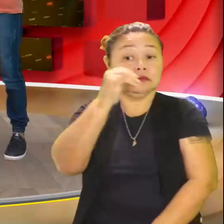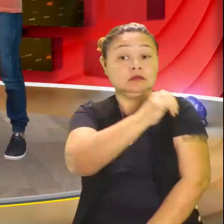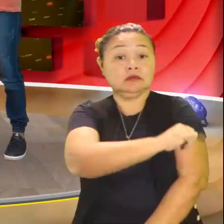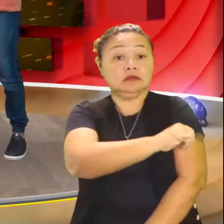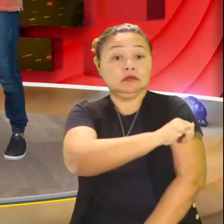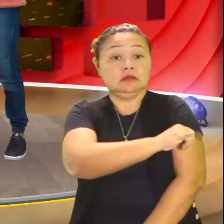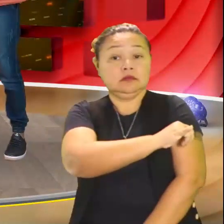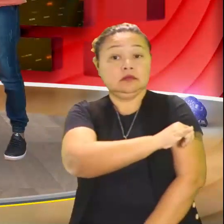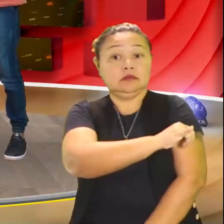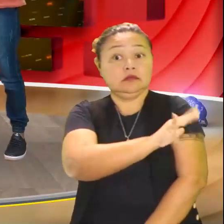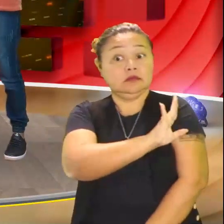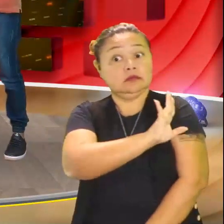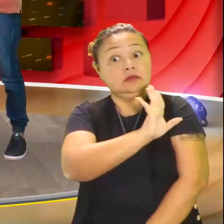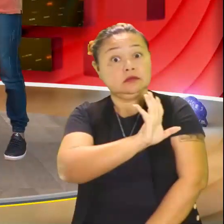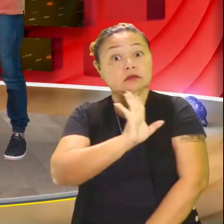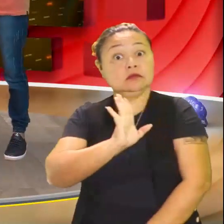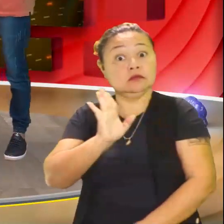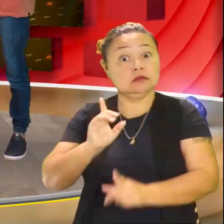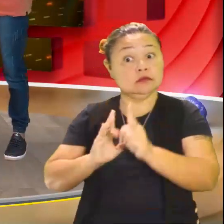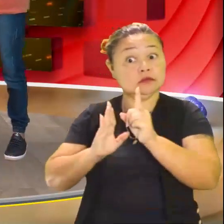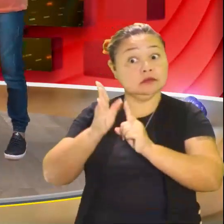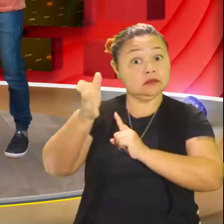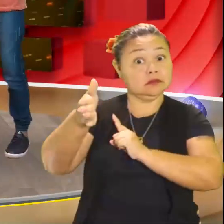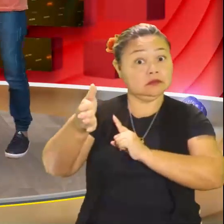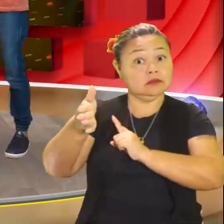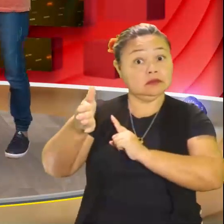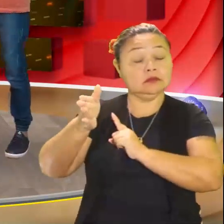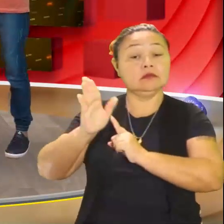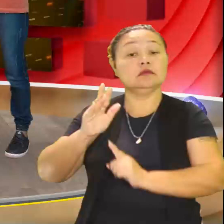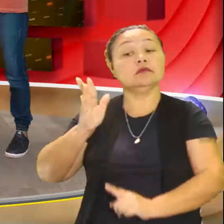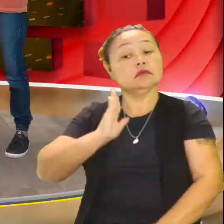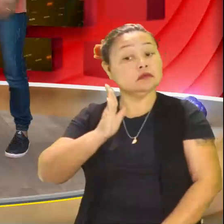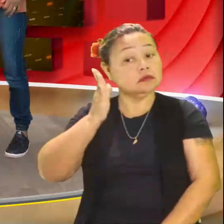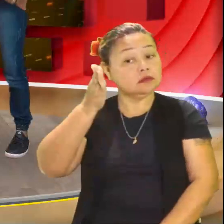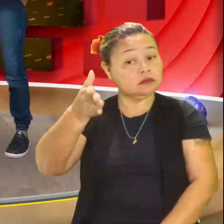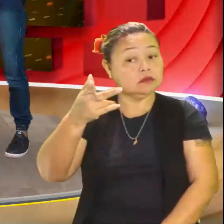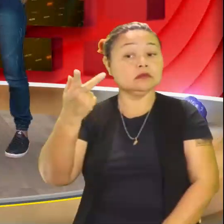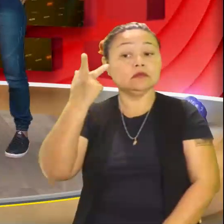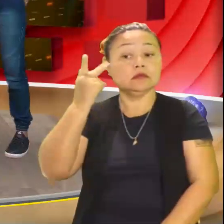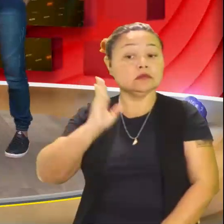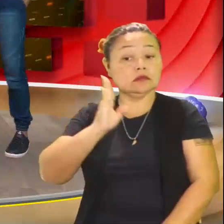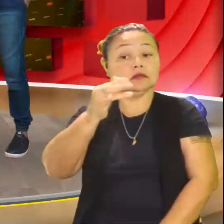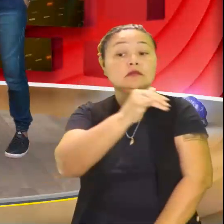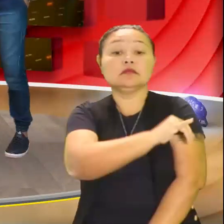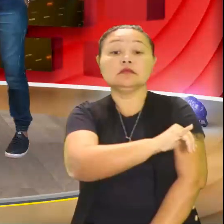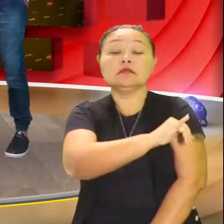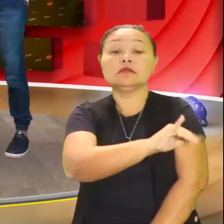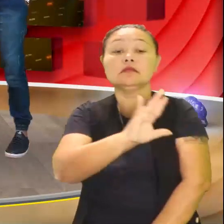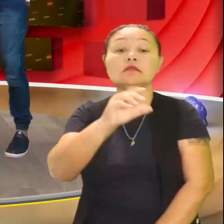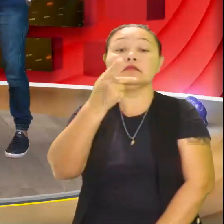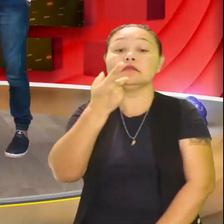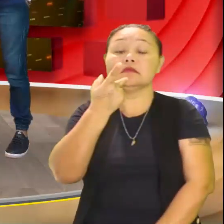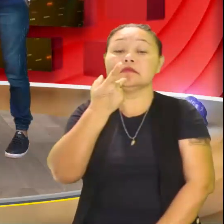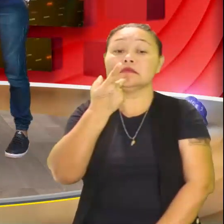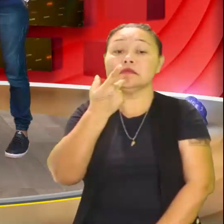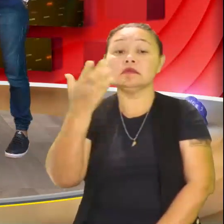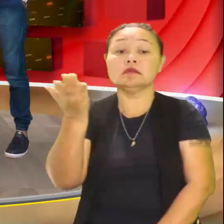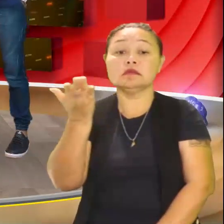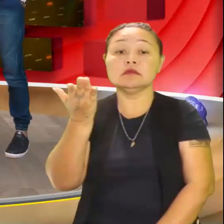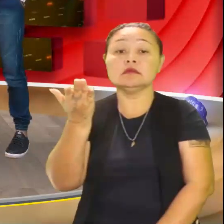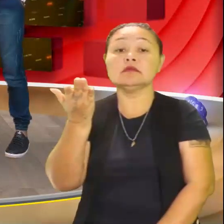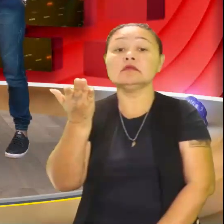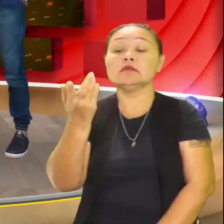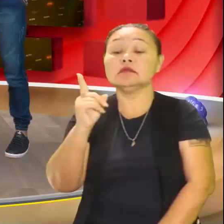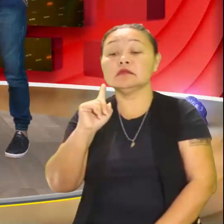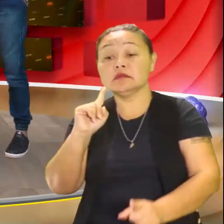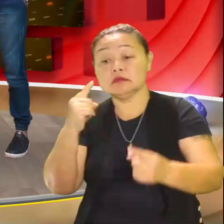Paulo, Rio. Então, ele tá indo. Olha aí, tem até uma setinha aqui, ó, São Paulo, Rio, certo? Perfeito. Perfeito. Agora, se eu disser assim, agora